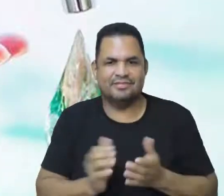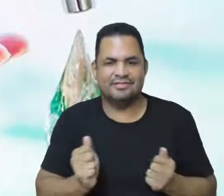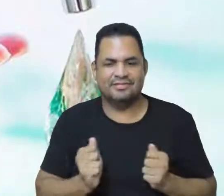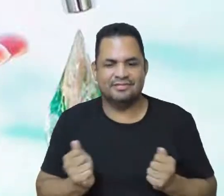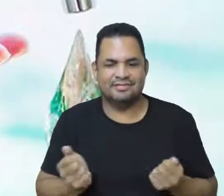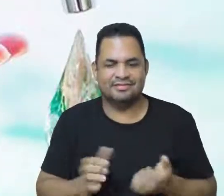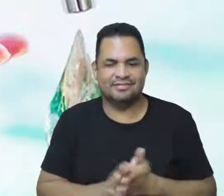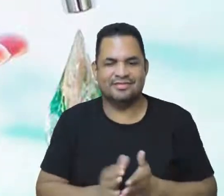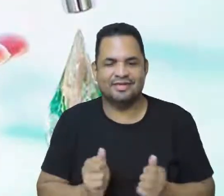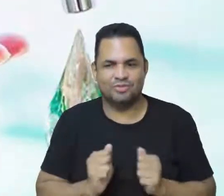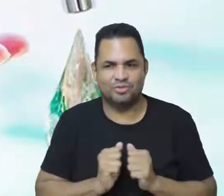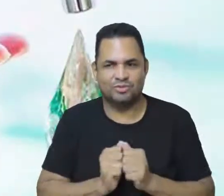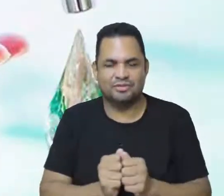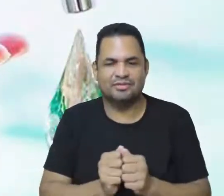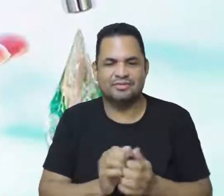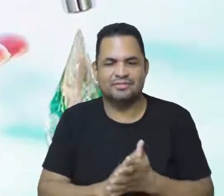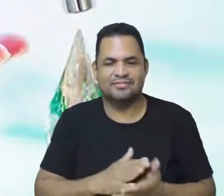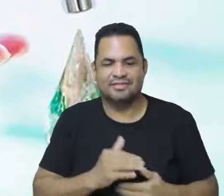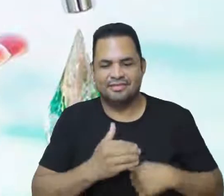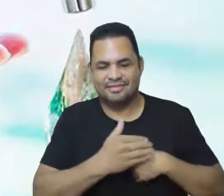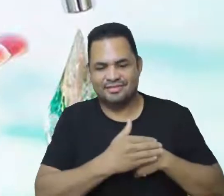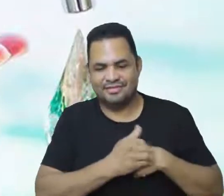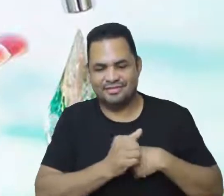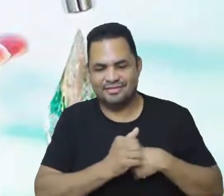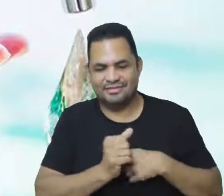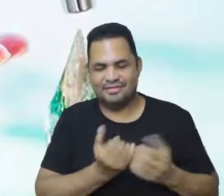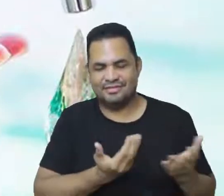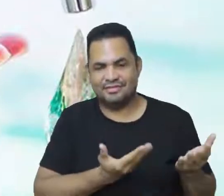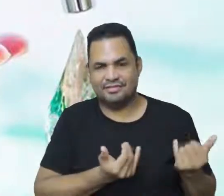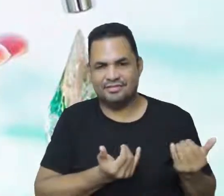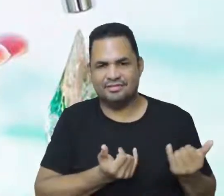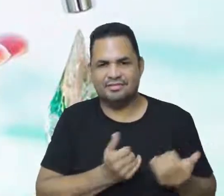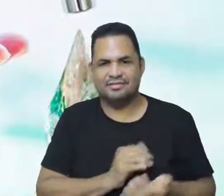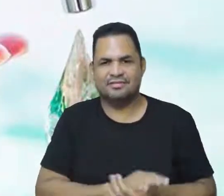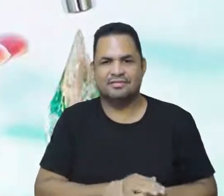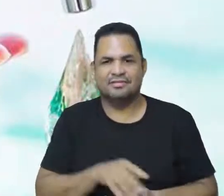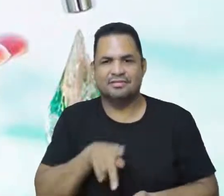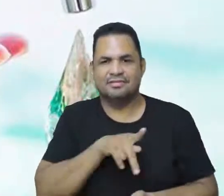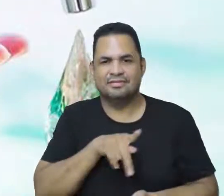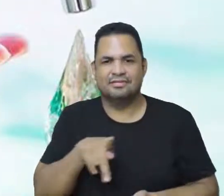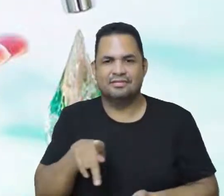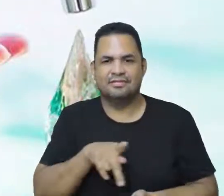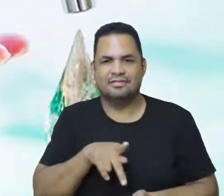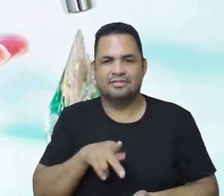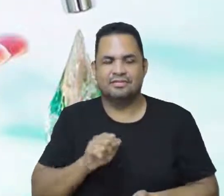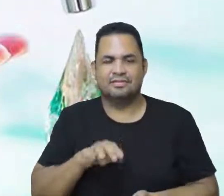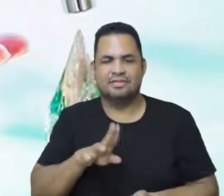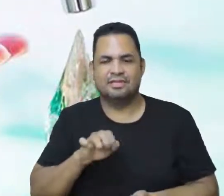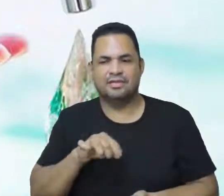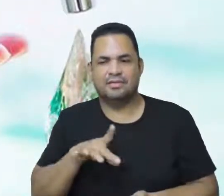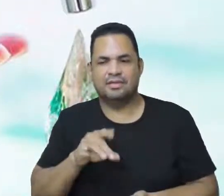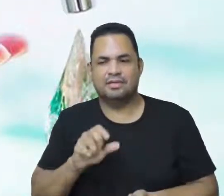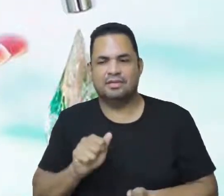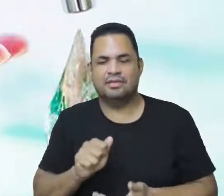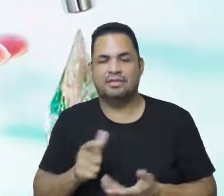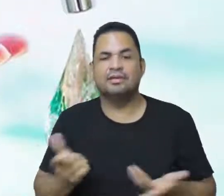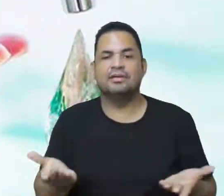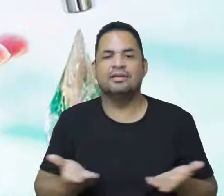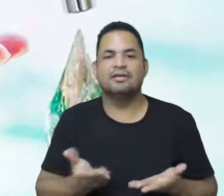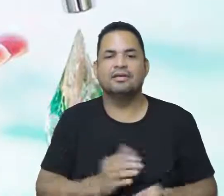com vocês, meus queridos jovens. É o professor Ari Mateia.